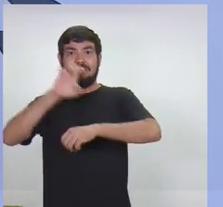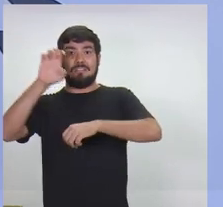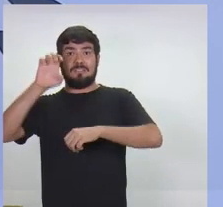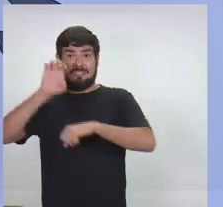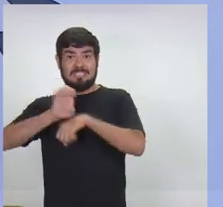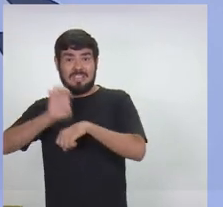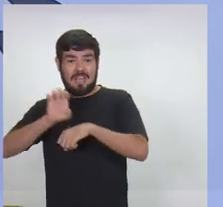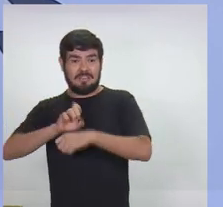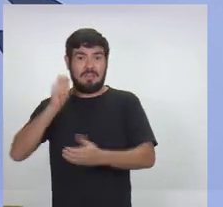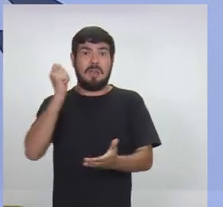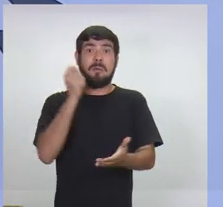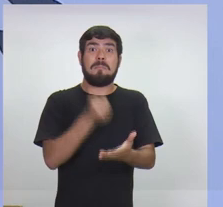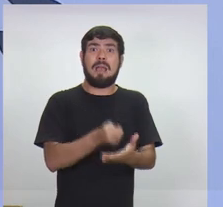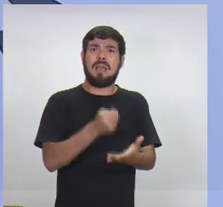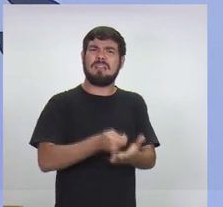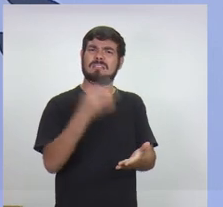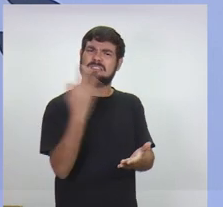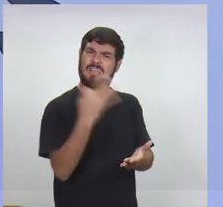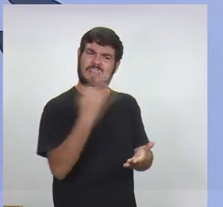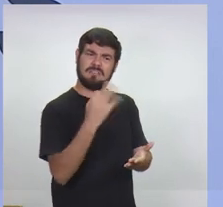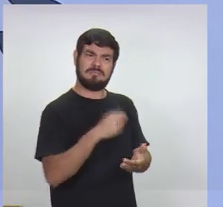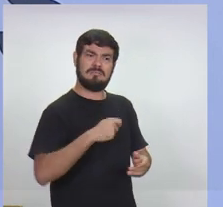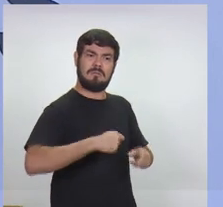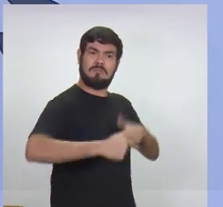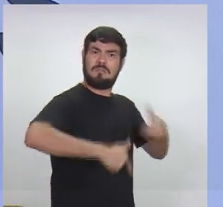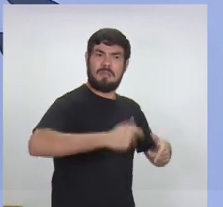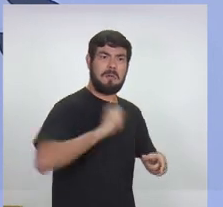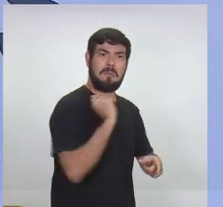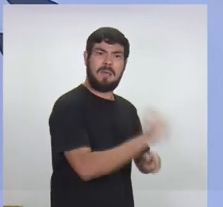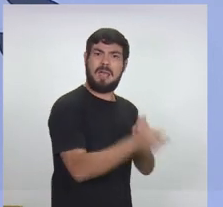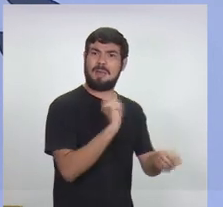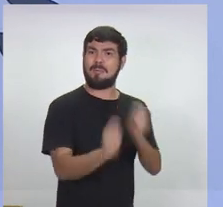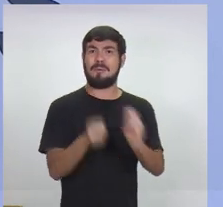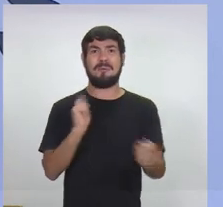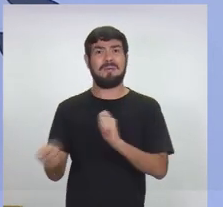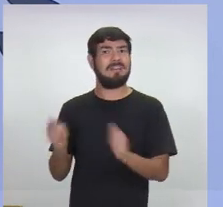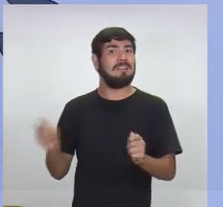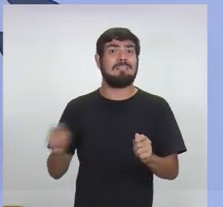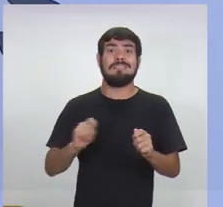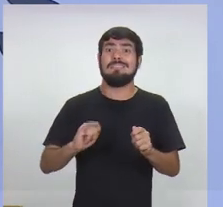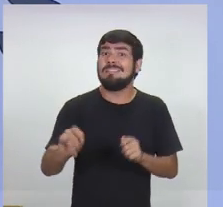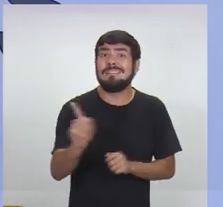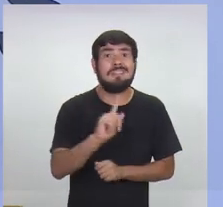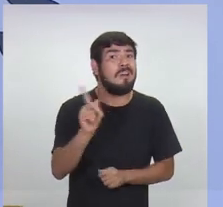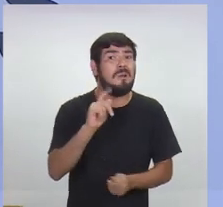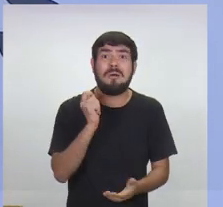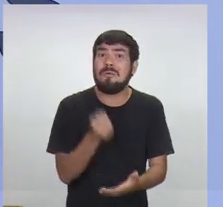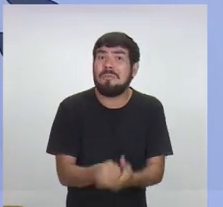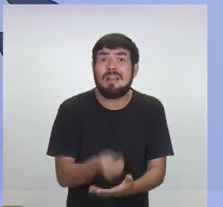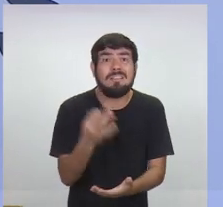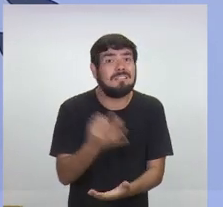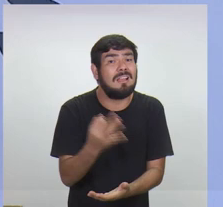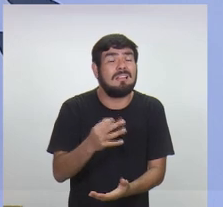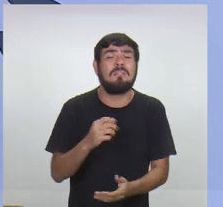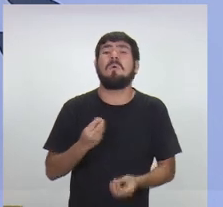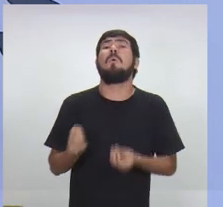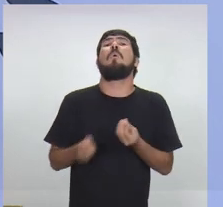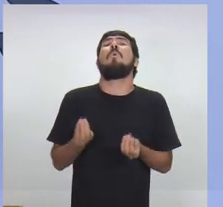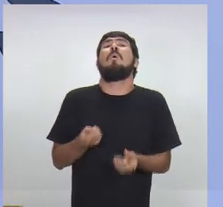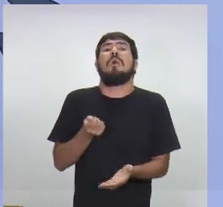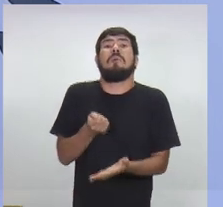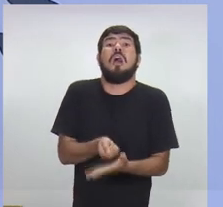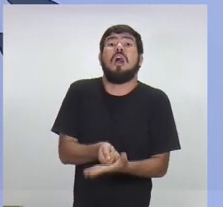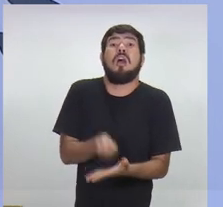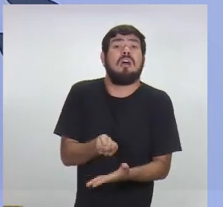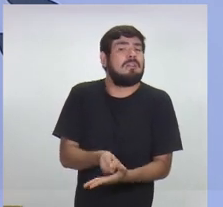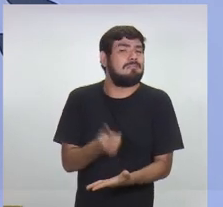fornecedor que quando o estado não paga em dia o fornecedor não tem como ele cobrar e vamos montar um sistema de controle do